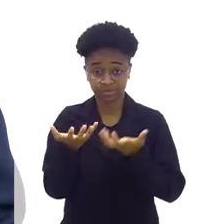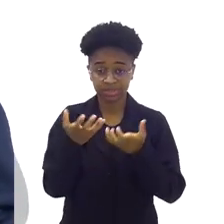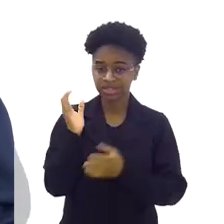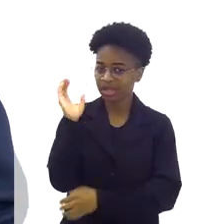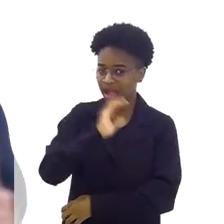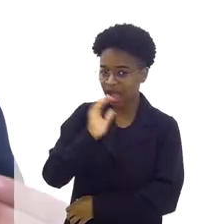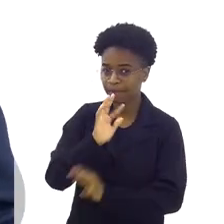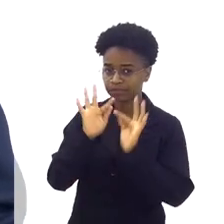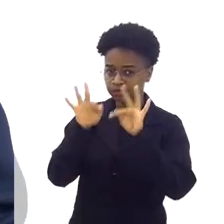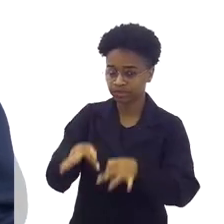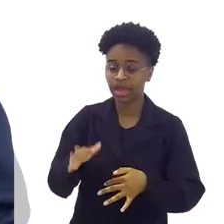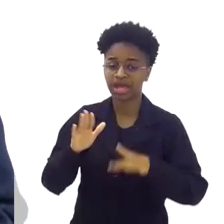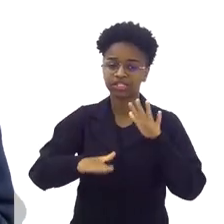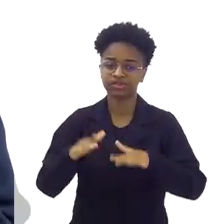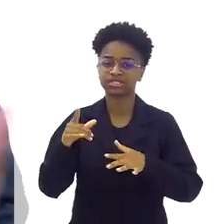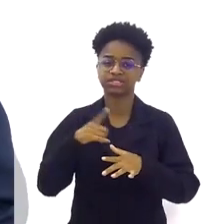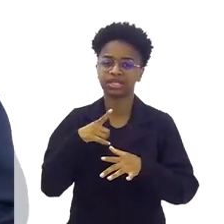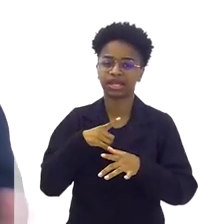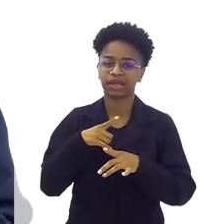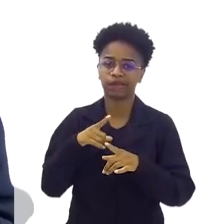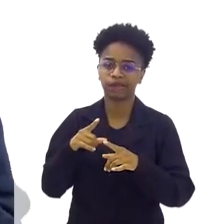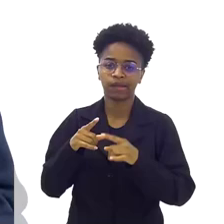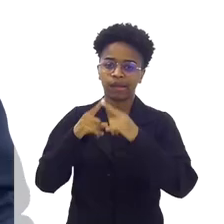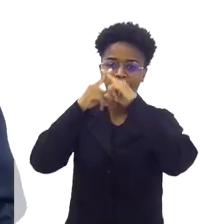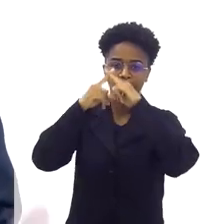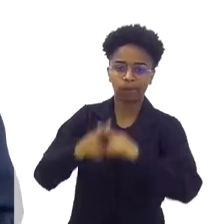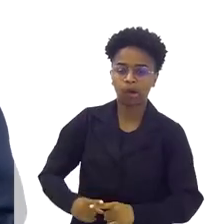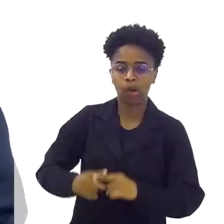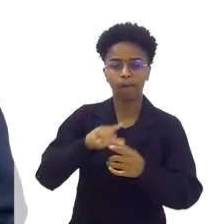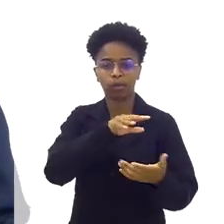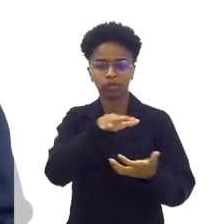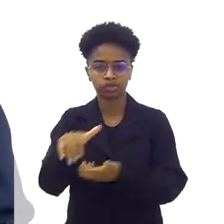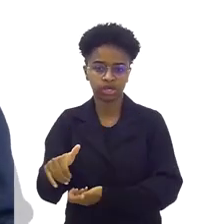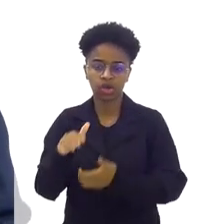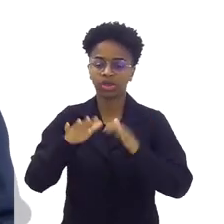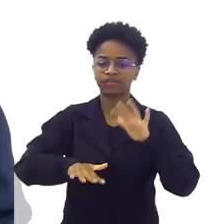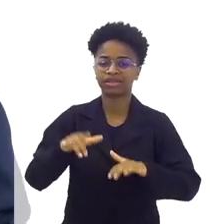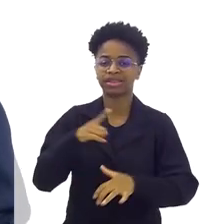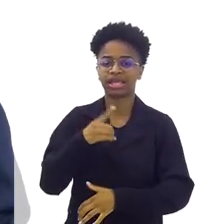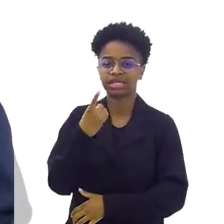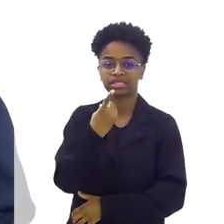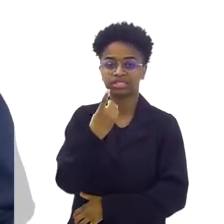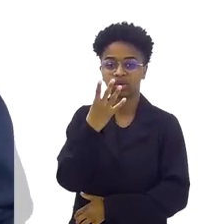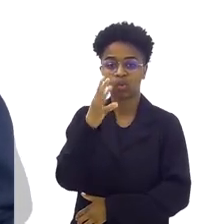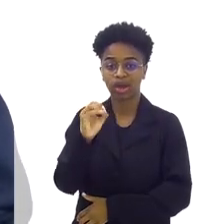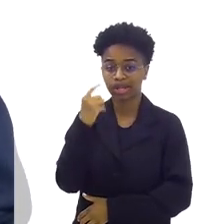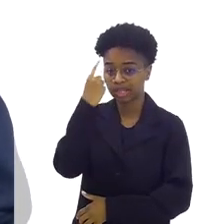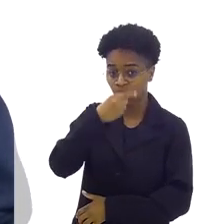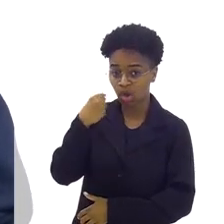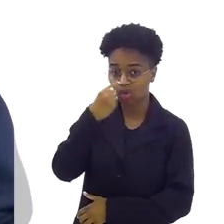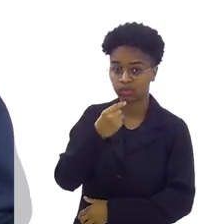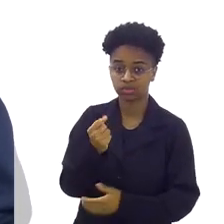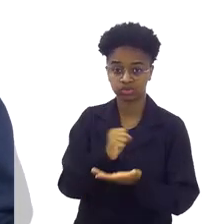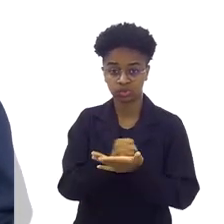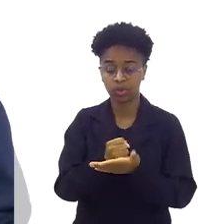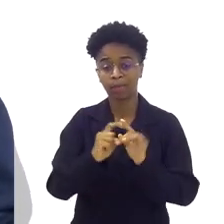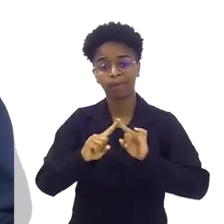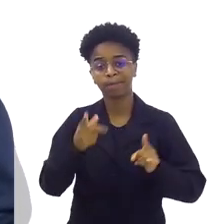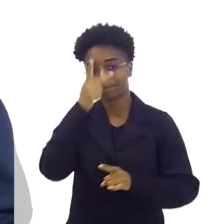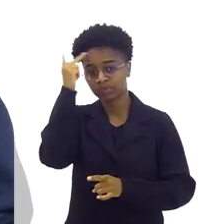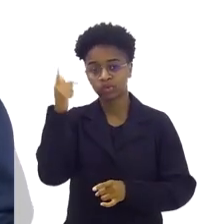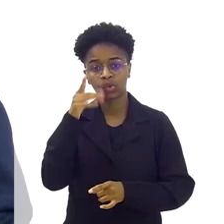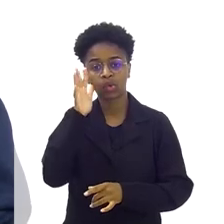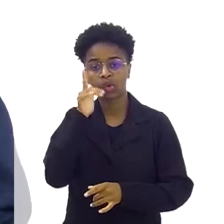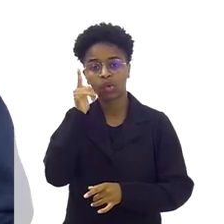jogador que quer terminar aquele jogo rápido, às vezes é um recorde mundial que ele quer bater, um jogo que normalmente tem 140 horas de duração, a